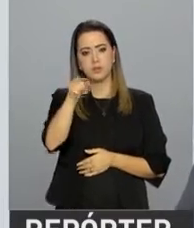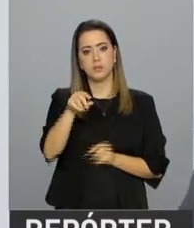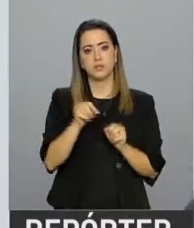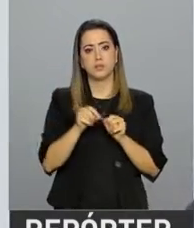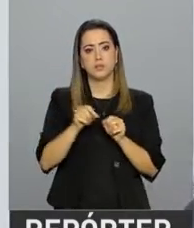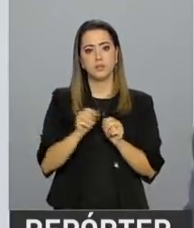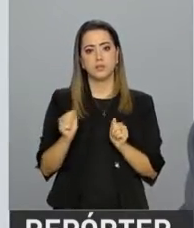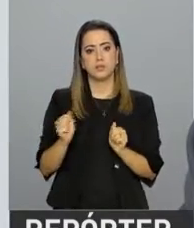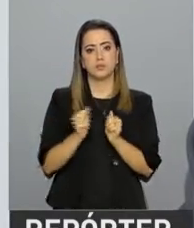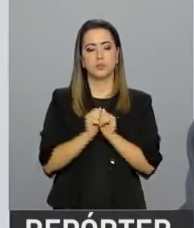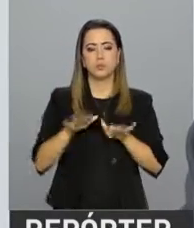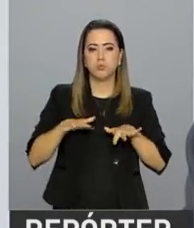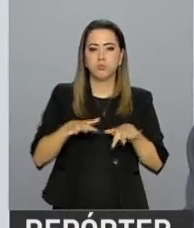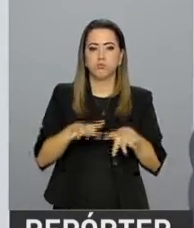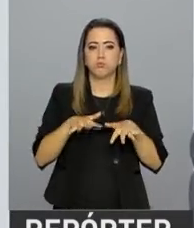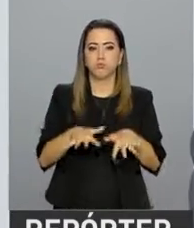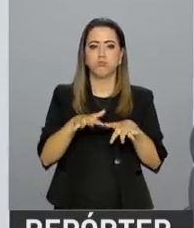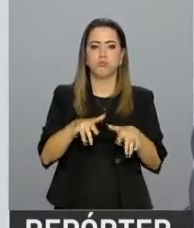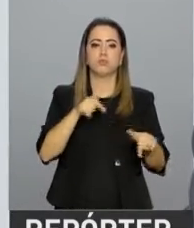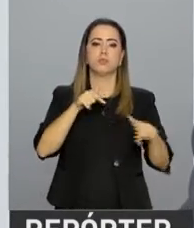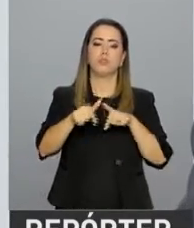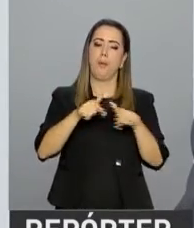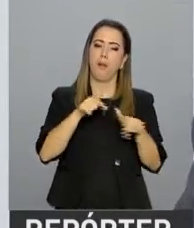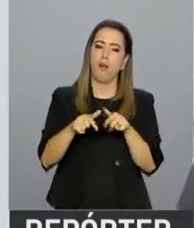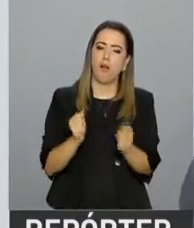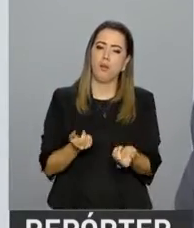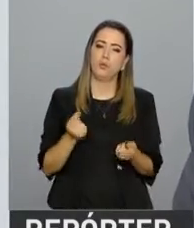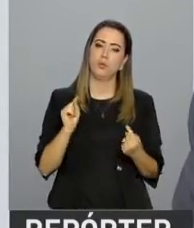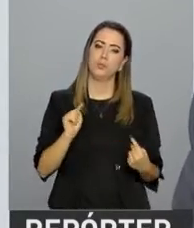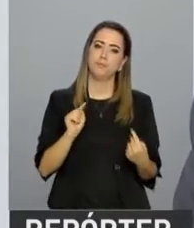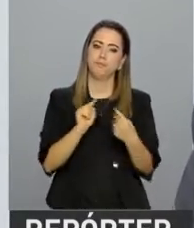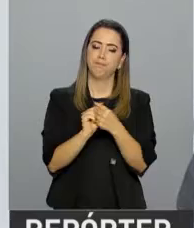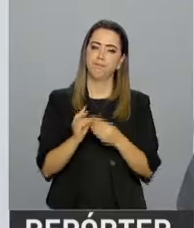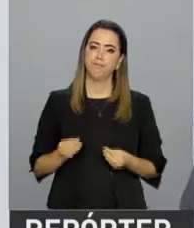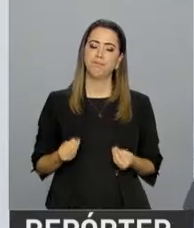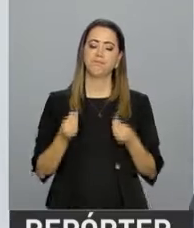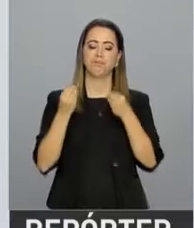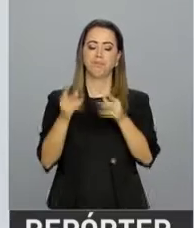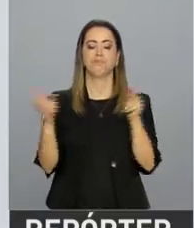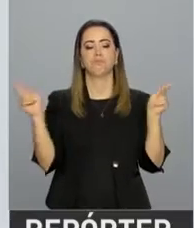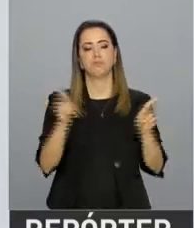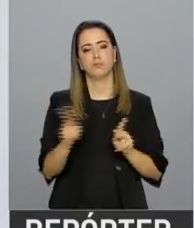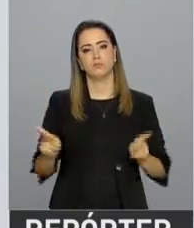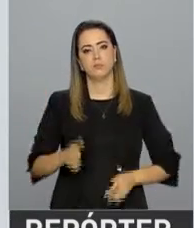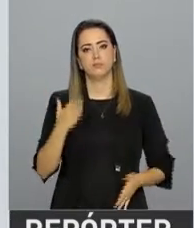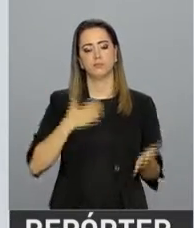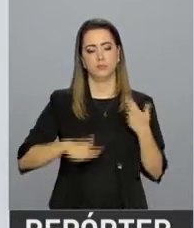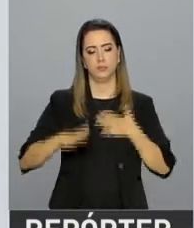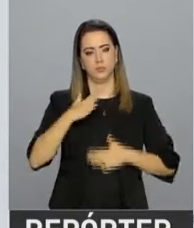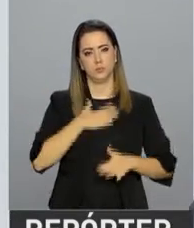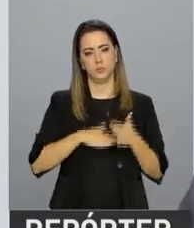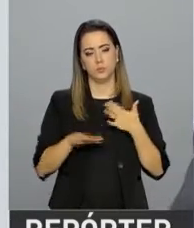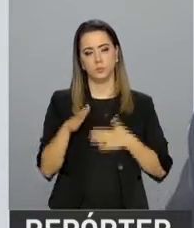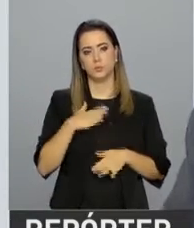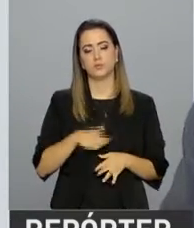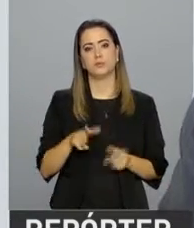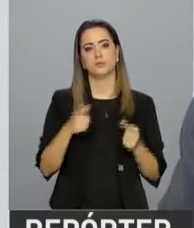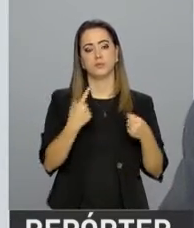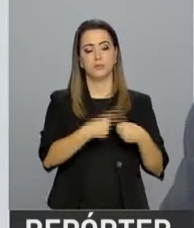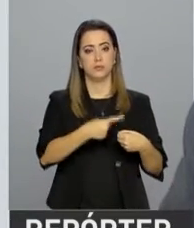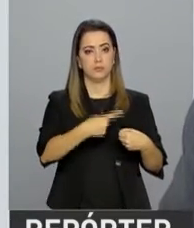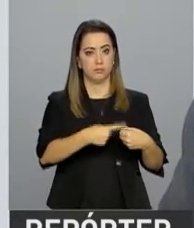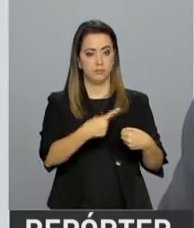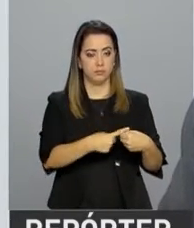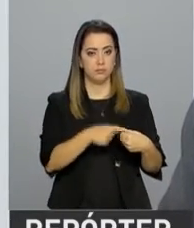fazia manifestações, trabalhos com vistas a preservar a paz e a tranquilidade na